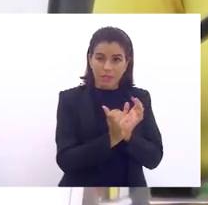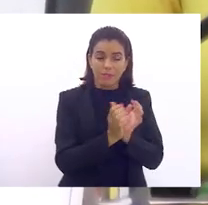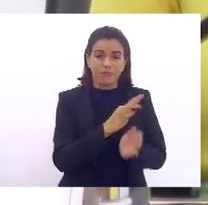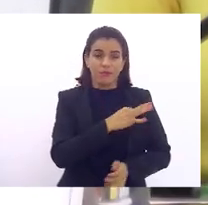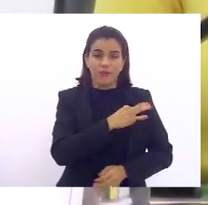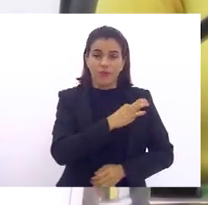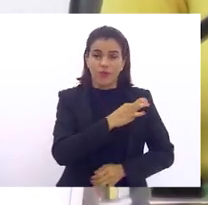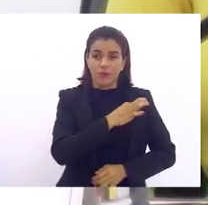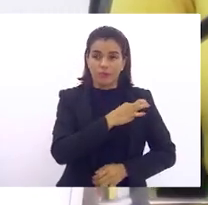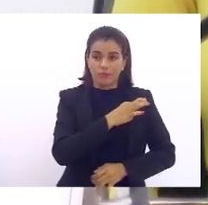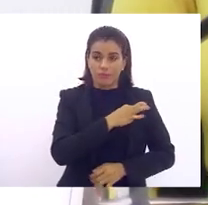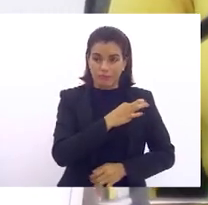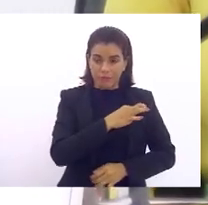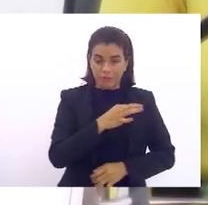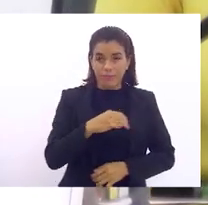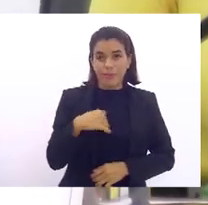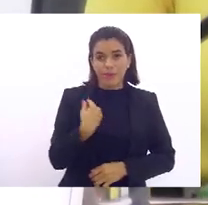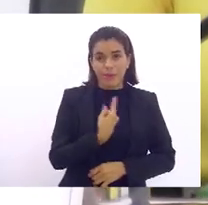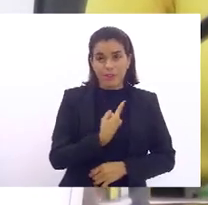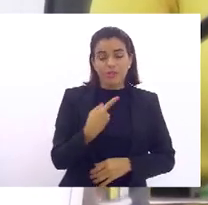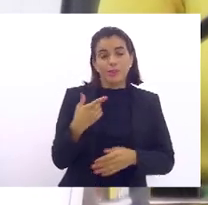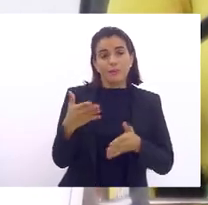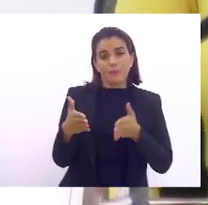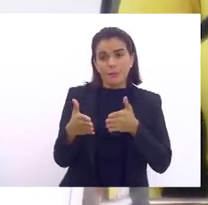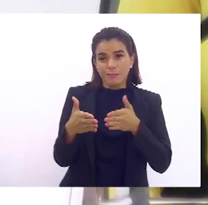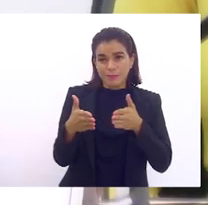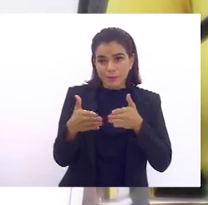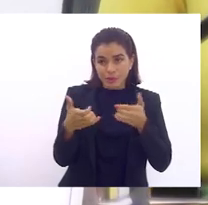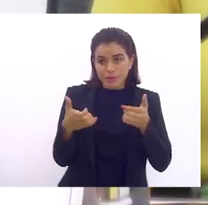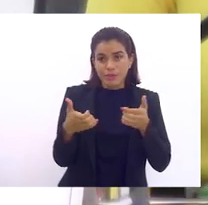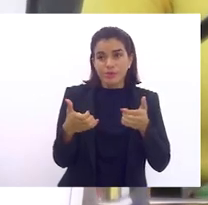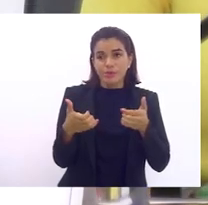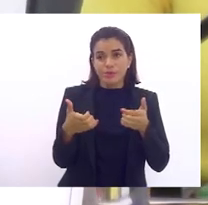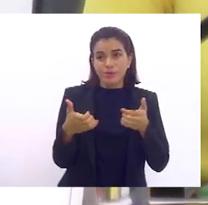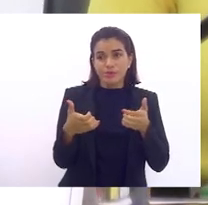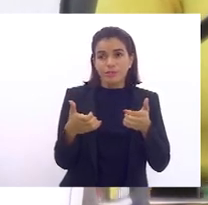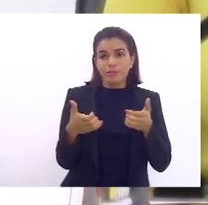voluntário então a gente também tá aqui para pedir que